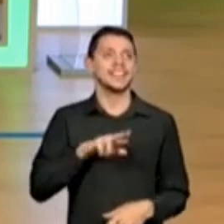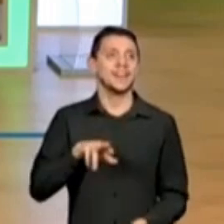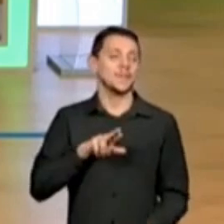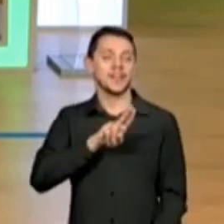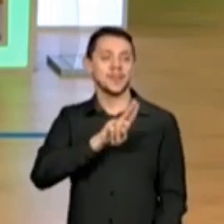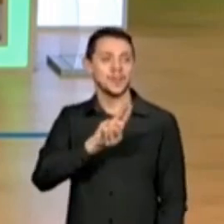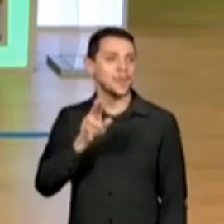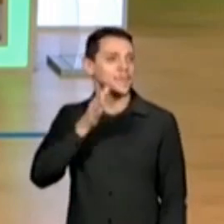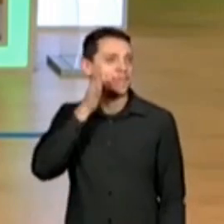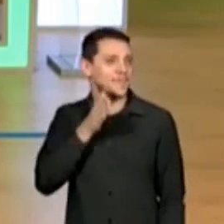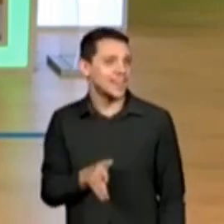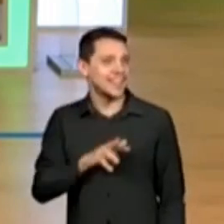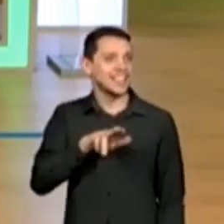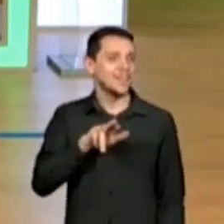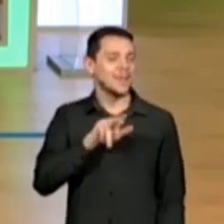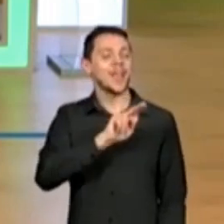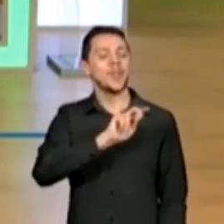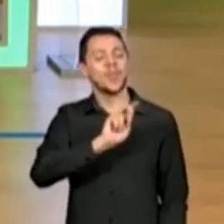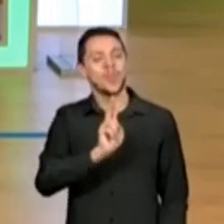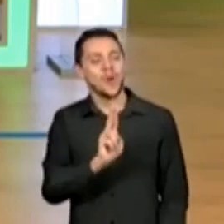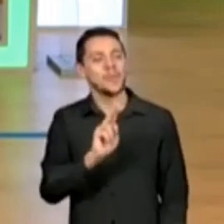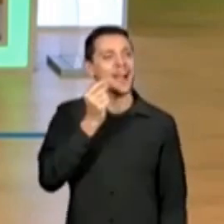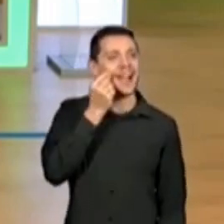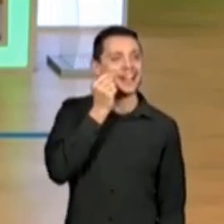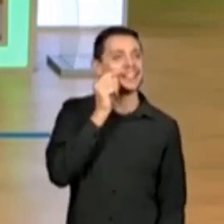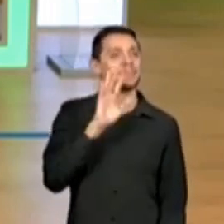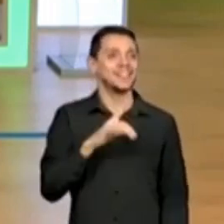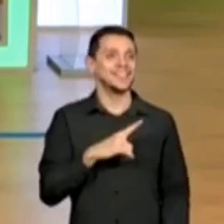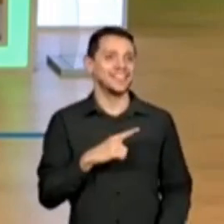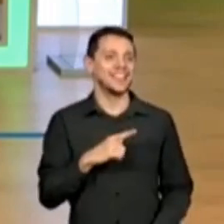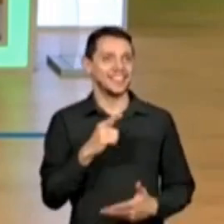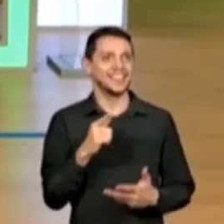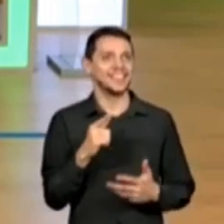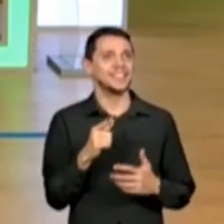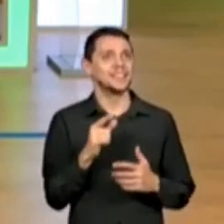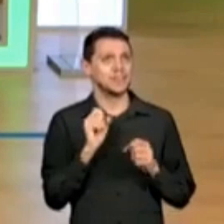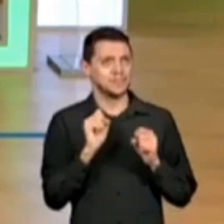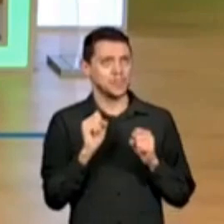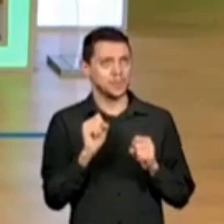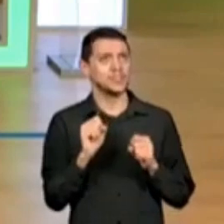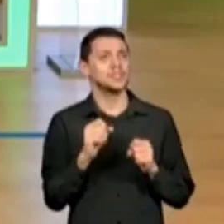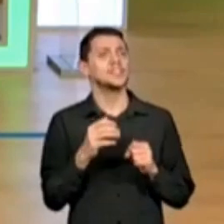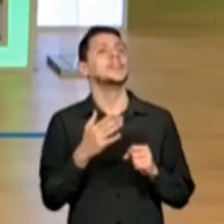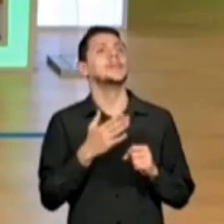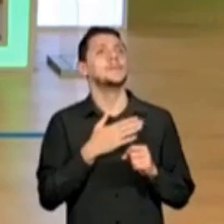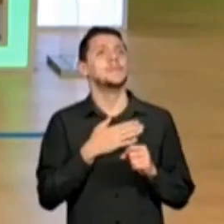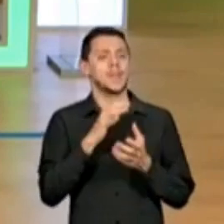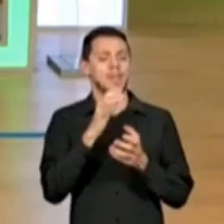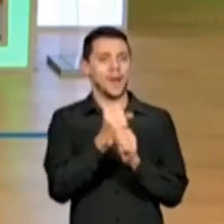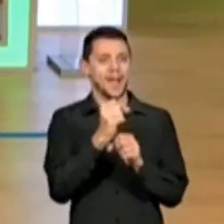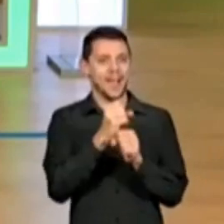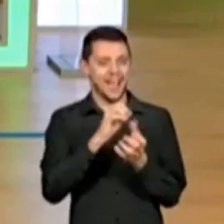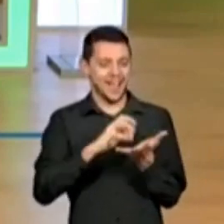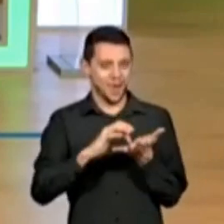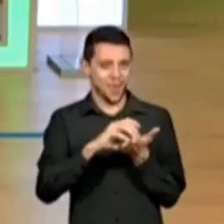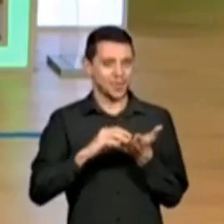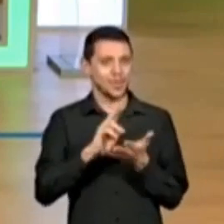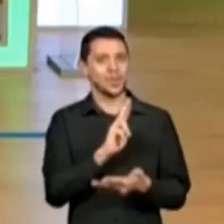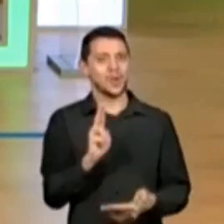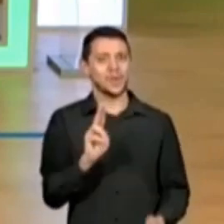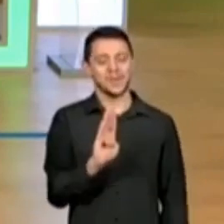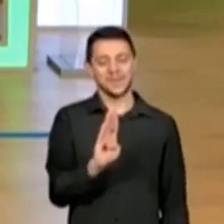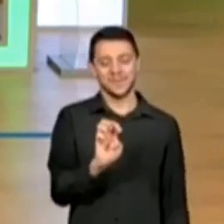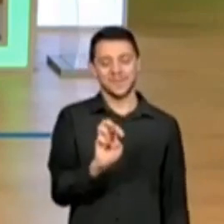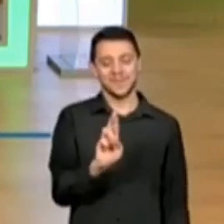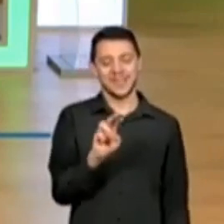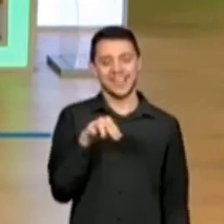chama Aline, mas tem Tá, nome. mas a gente não pode, então, dar o nosso nome pra Pode. eles? Eu tenho uma calculadora que chama Bernadette. Ah, Bernadette. Então você pode